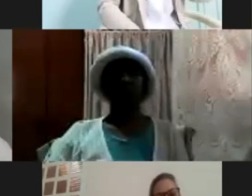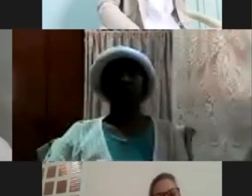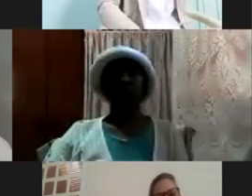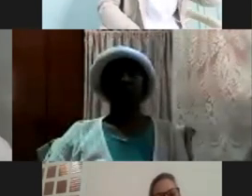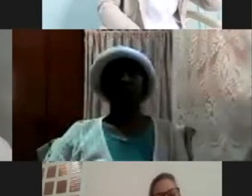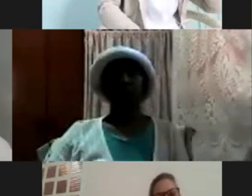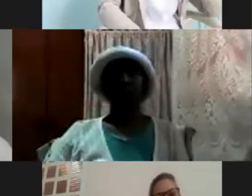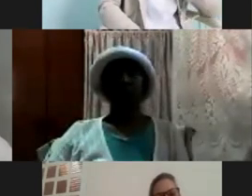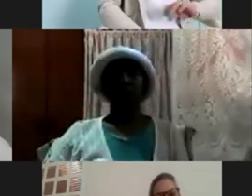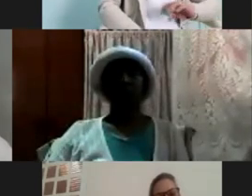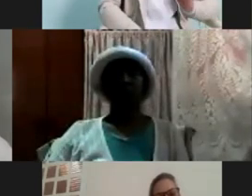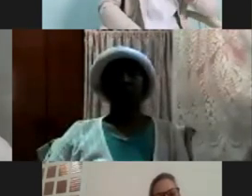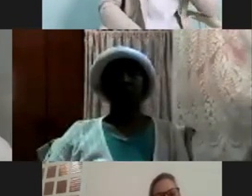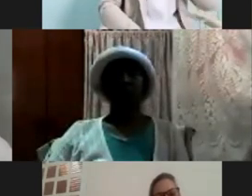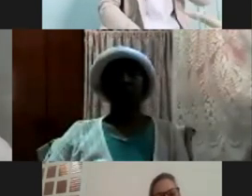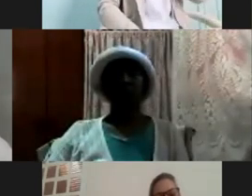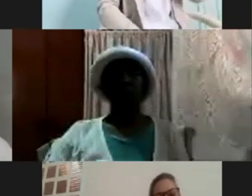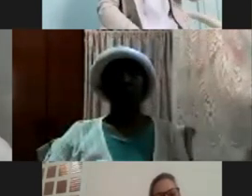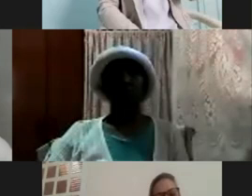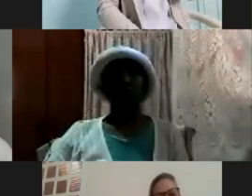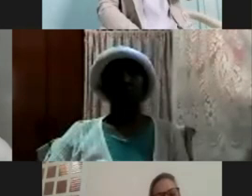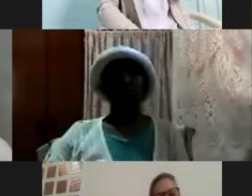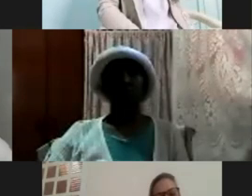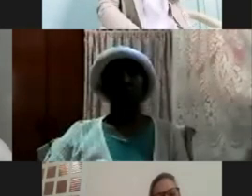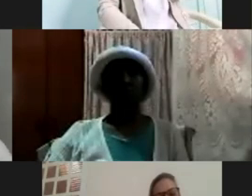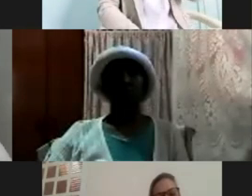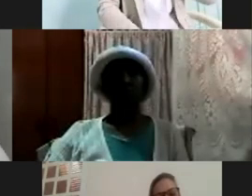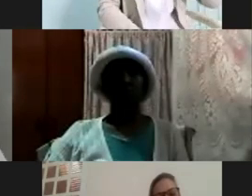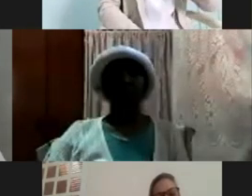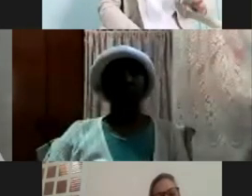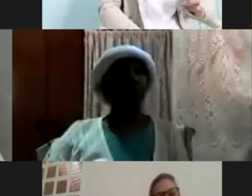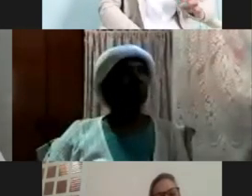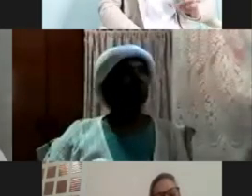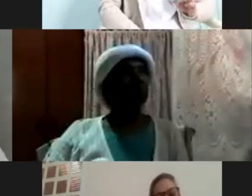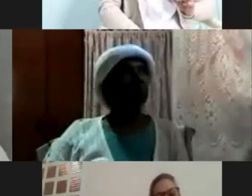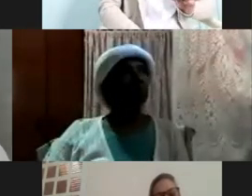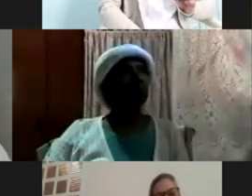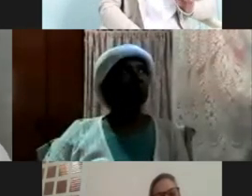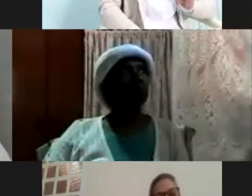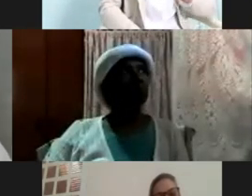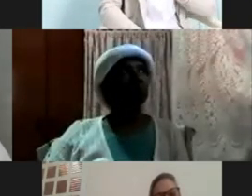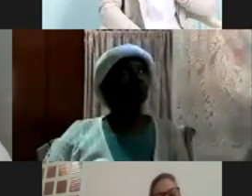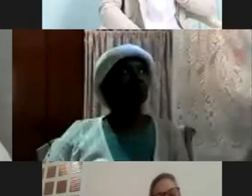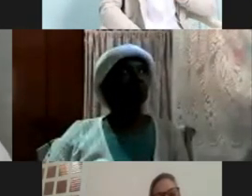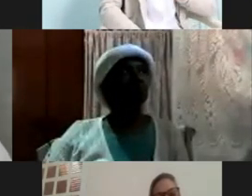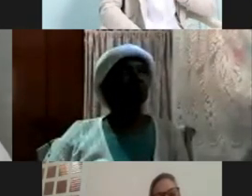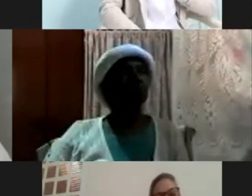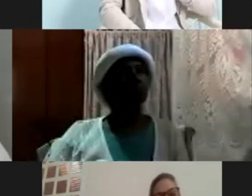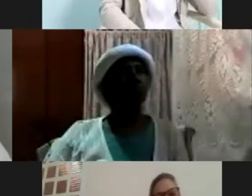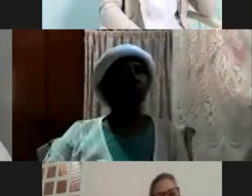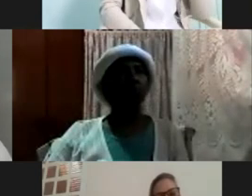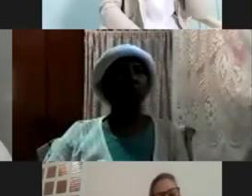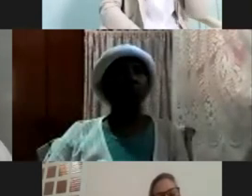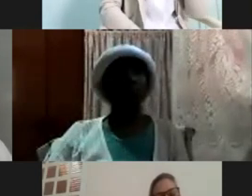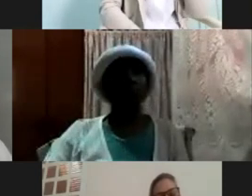dias e tudo que começava a fazer não tinha ânimo para terminar. Eu não saía mais de casa